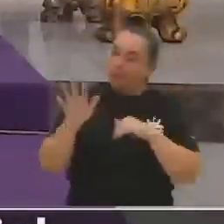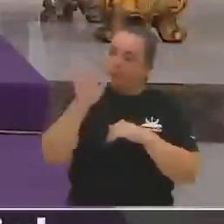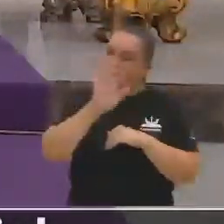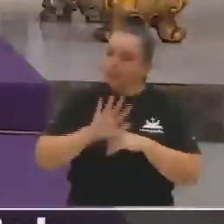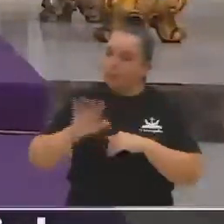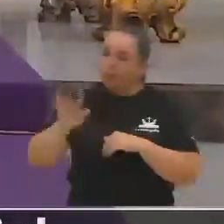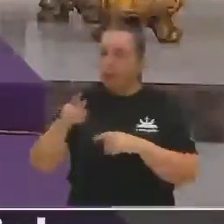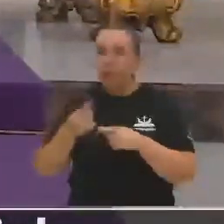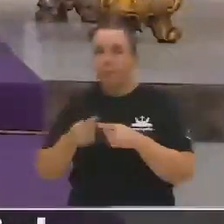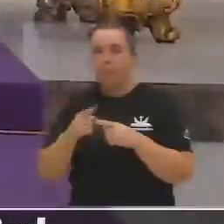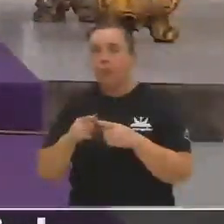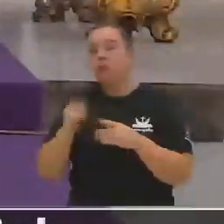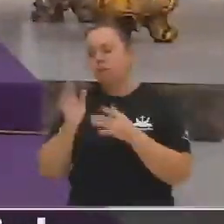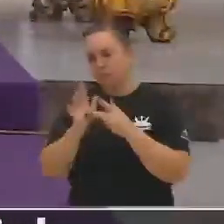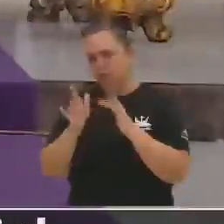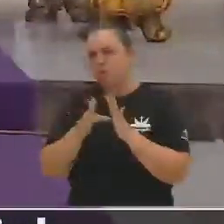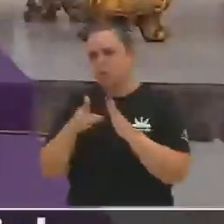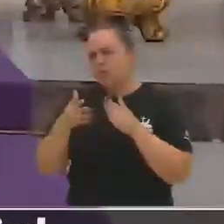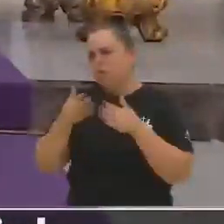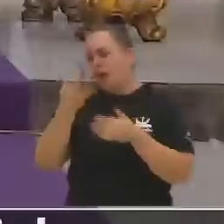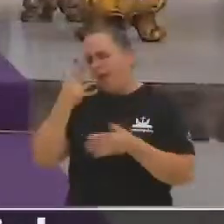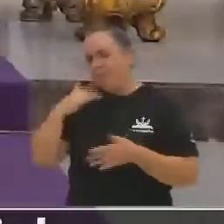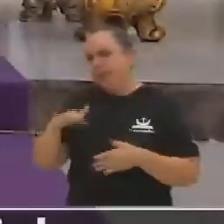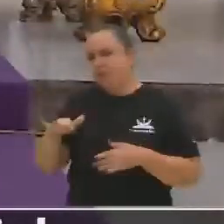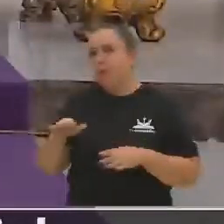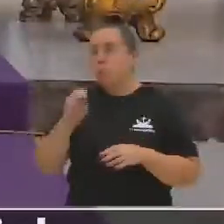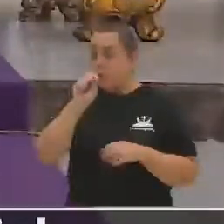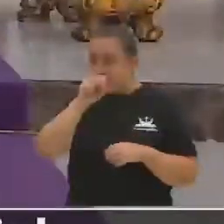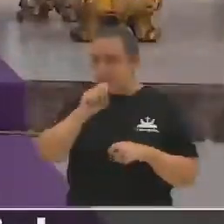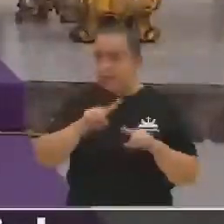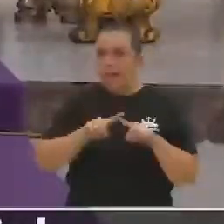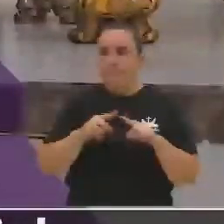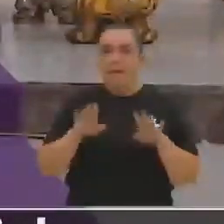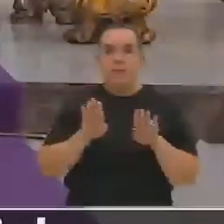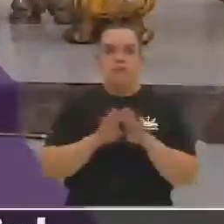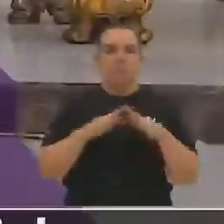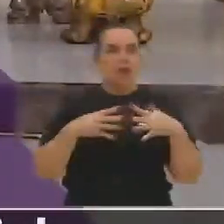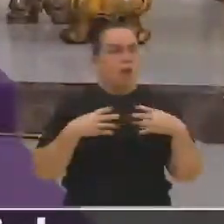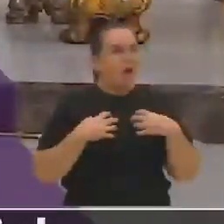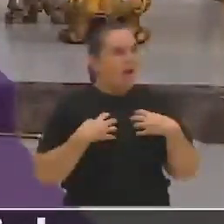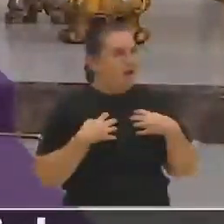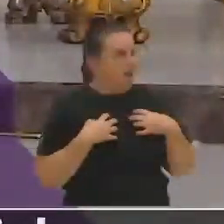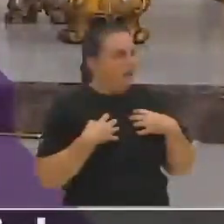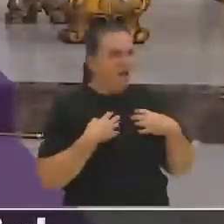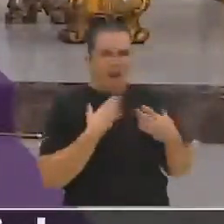é o menino Jesus, mas ao mesmo tempo ele traz um escândalo,